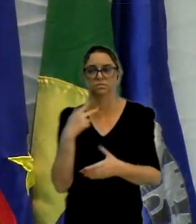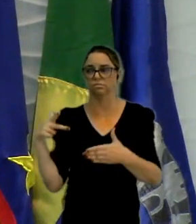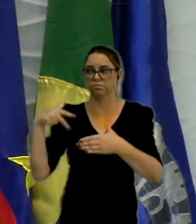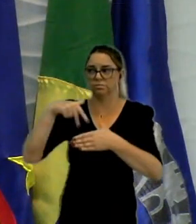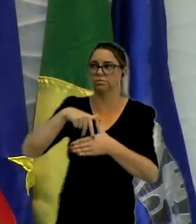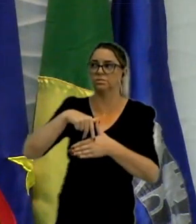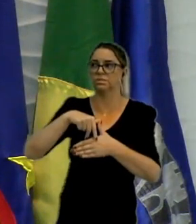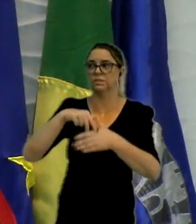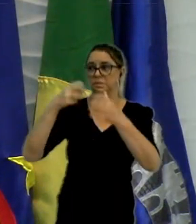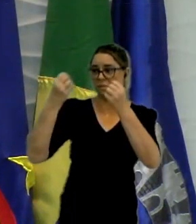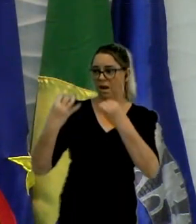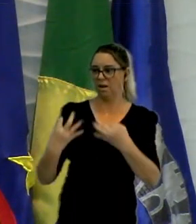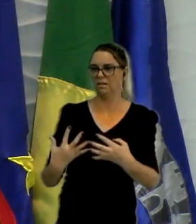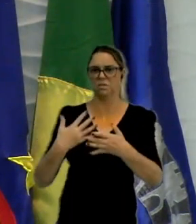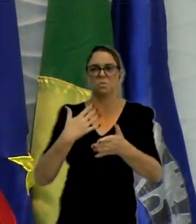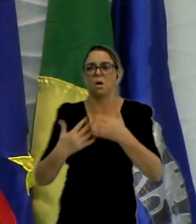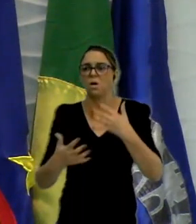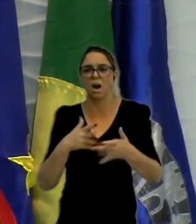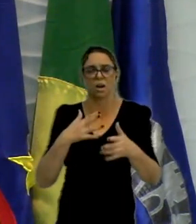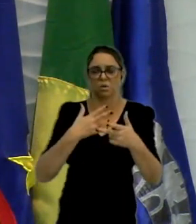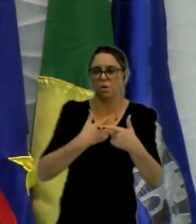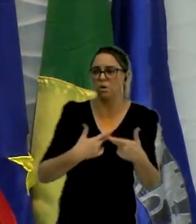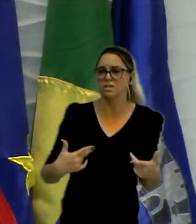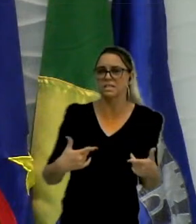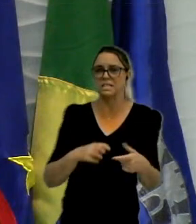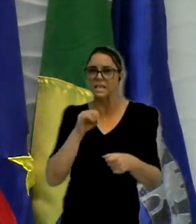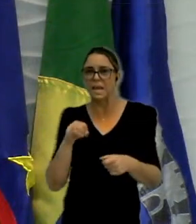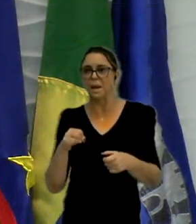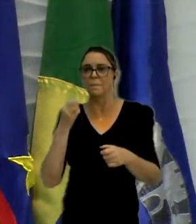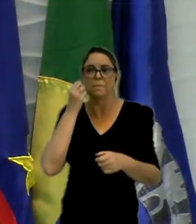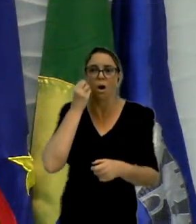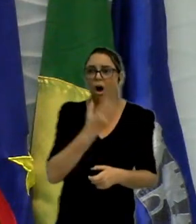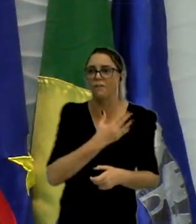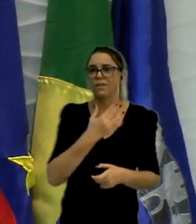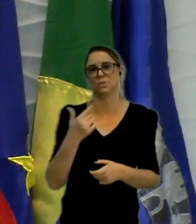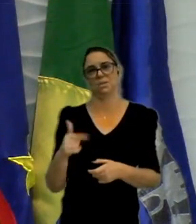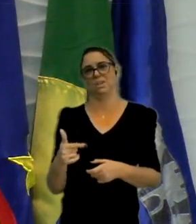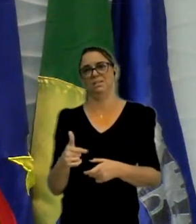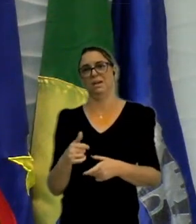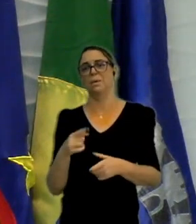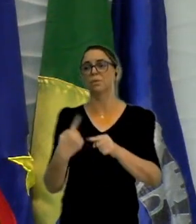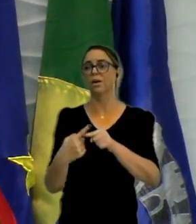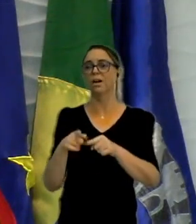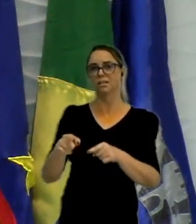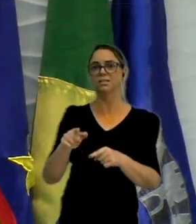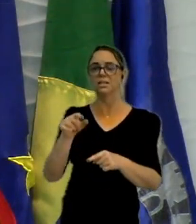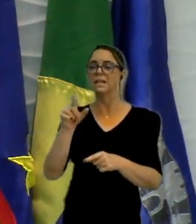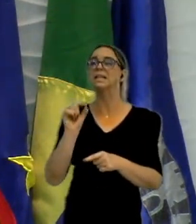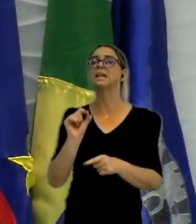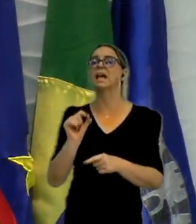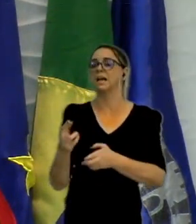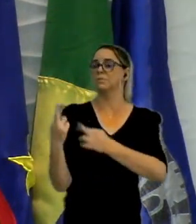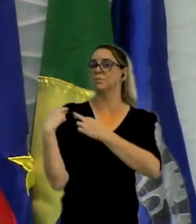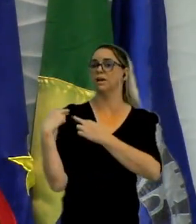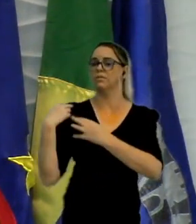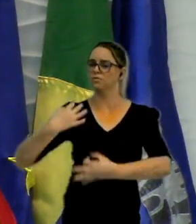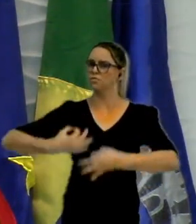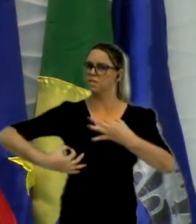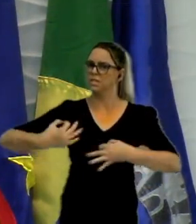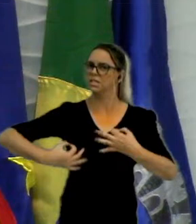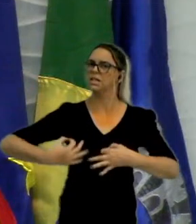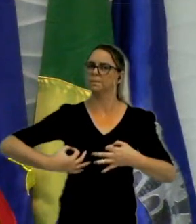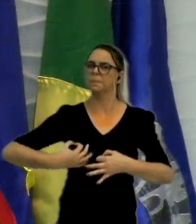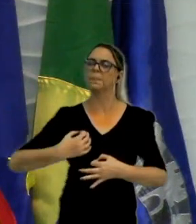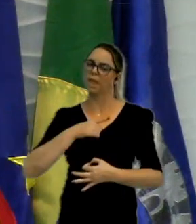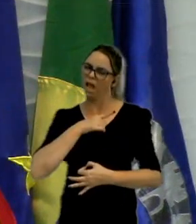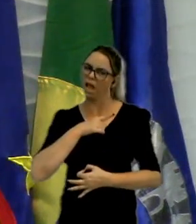e dizer qualquer coisa sem ter prova, não. A gente tem que deixar claro que tem a justiça para resolver isso. Então, e sabemos que a justiça tem muitas